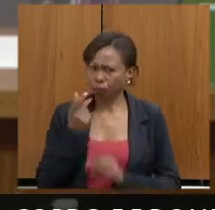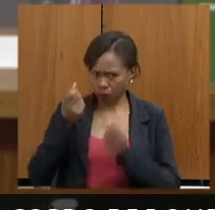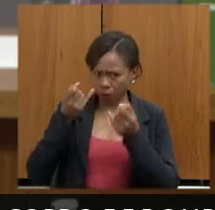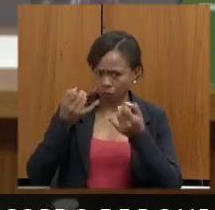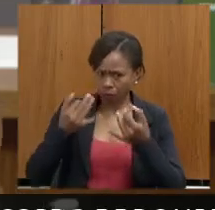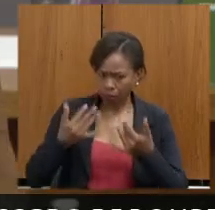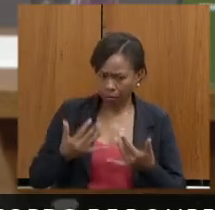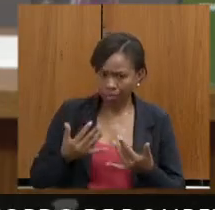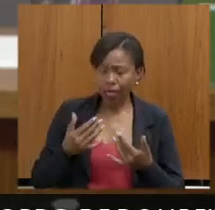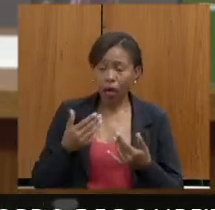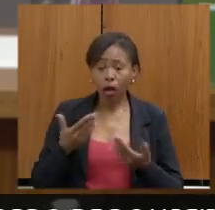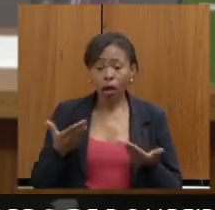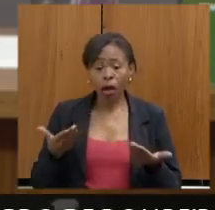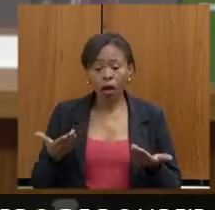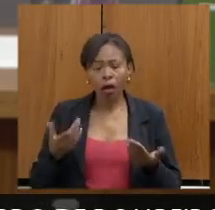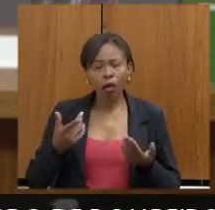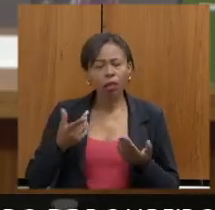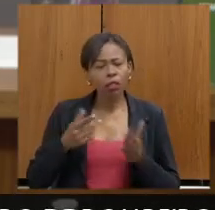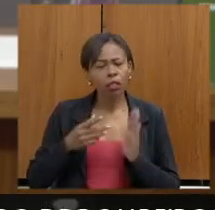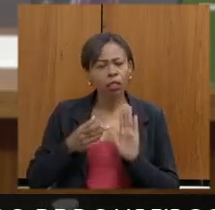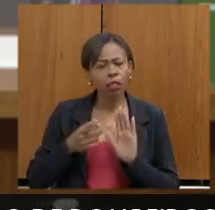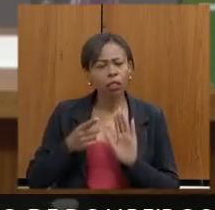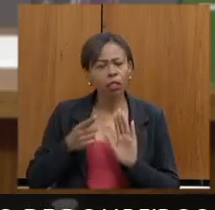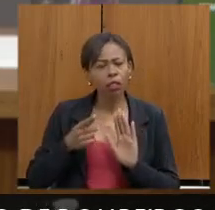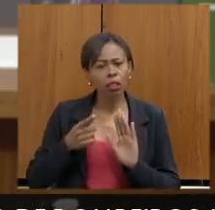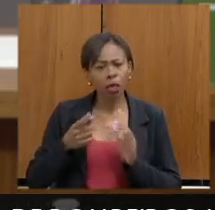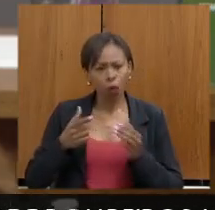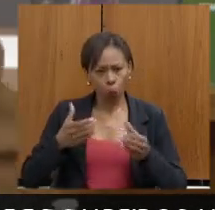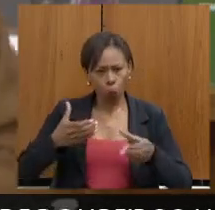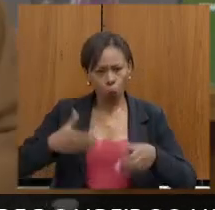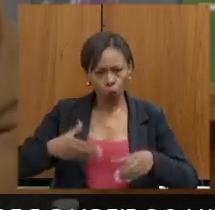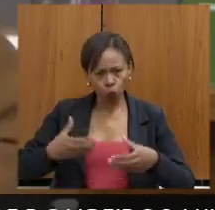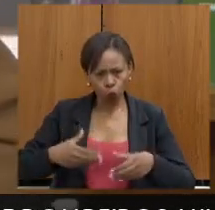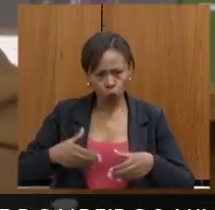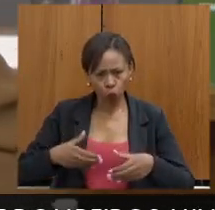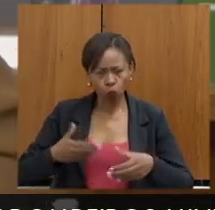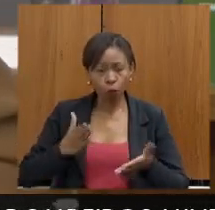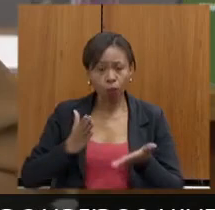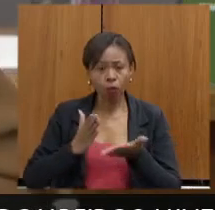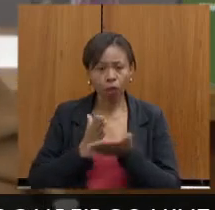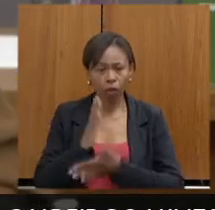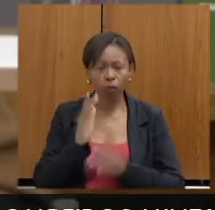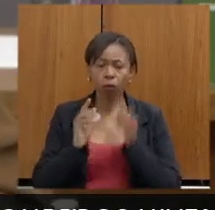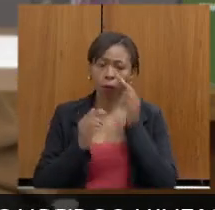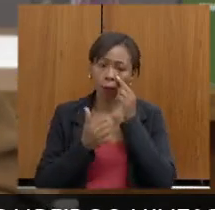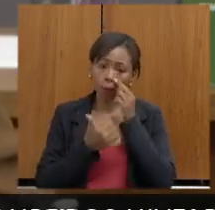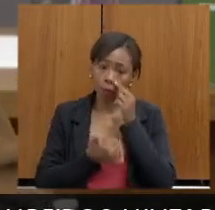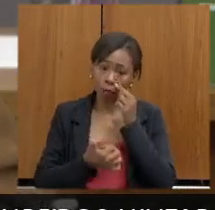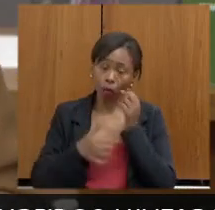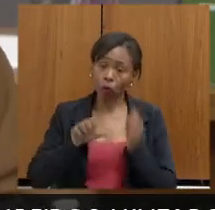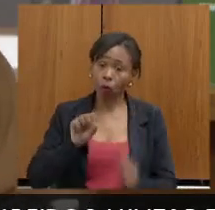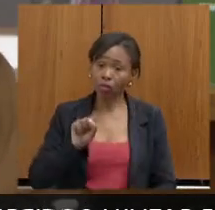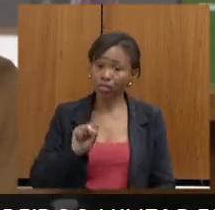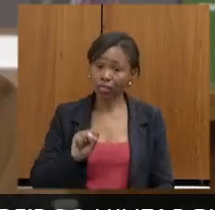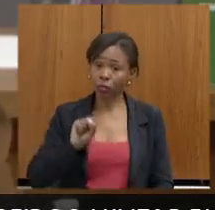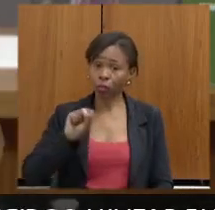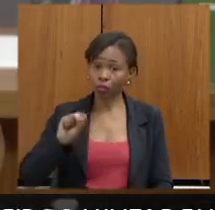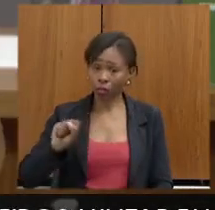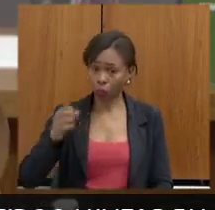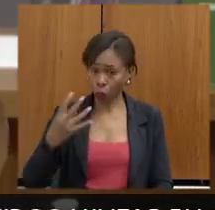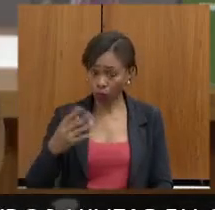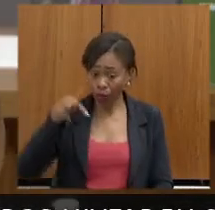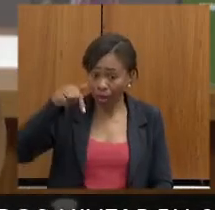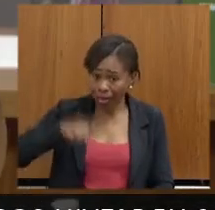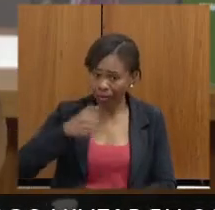queria explicar esse modelo nosso de concurso que nós estamos aqui foi aprovado mil e oitocentos e oitenta e quatro para esse ano